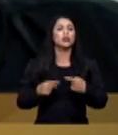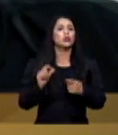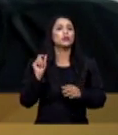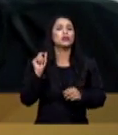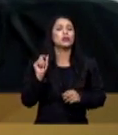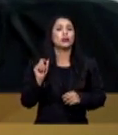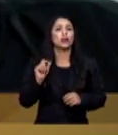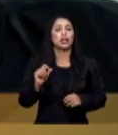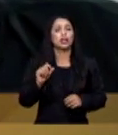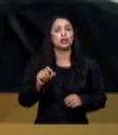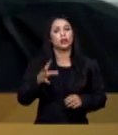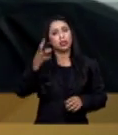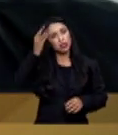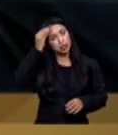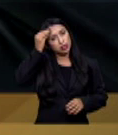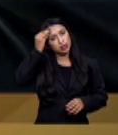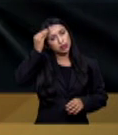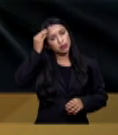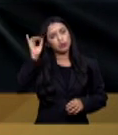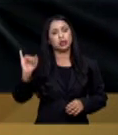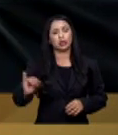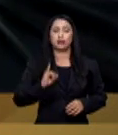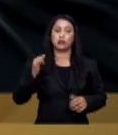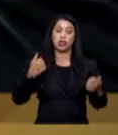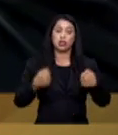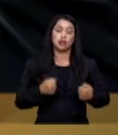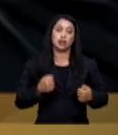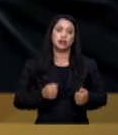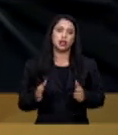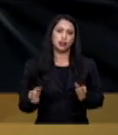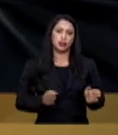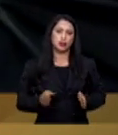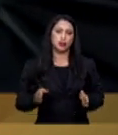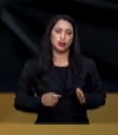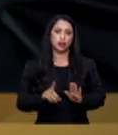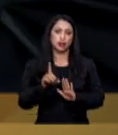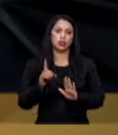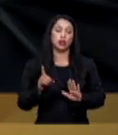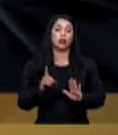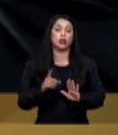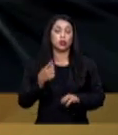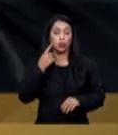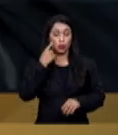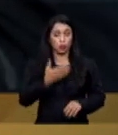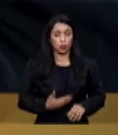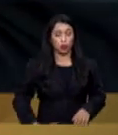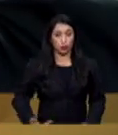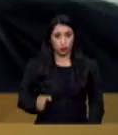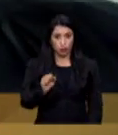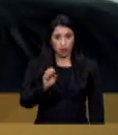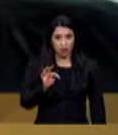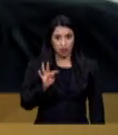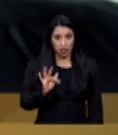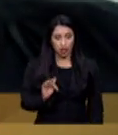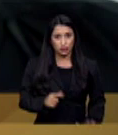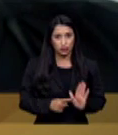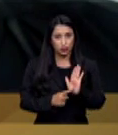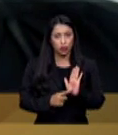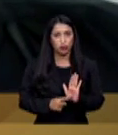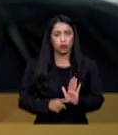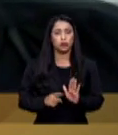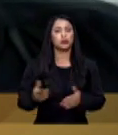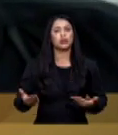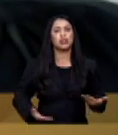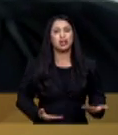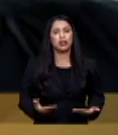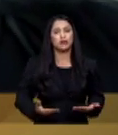extensão da interpretação das cláusulas necessidade temporária e excepcional interesse público. O Supremo Tribunal Federal manifestou-se no sentido de que os